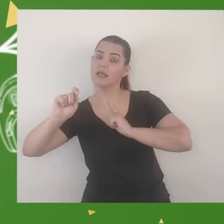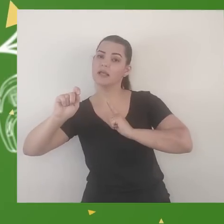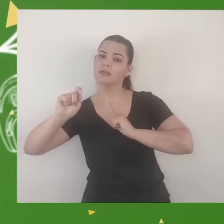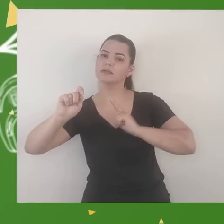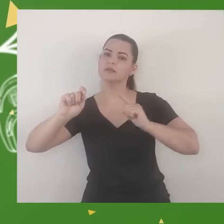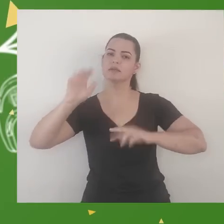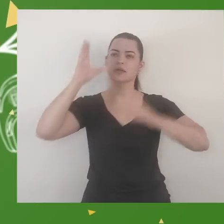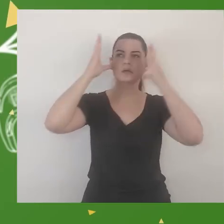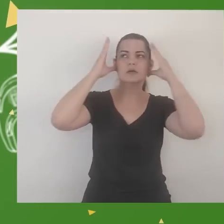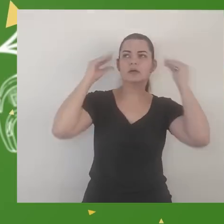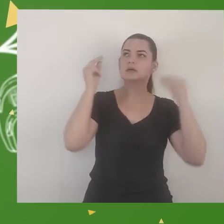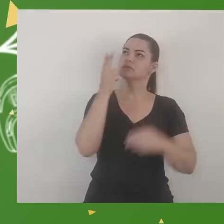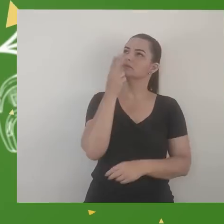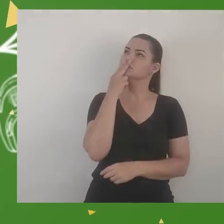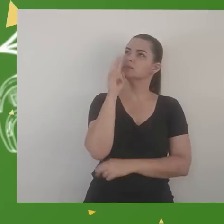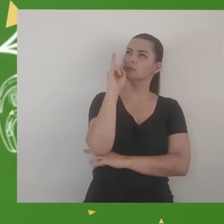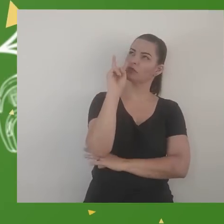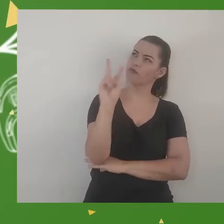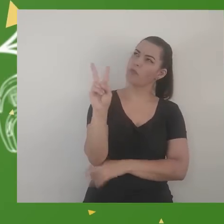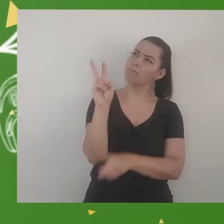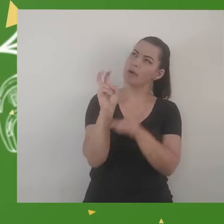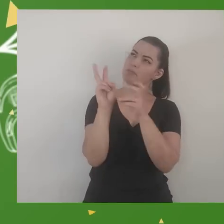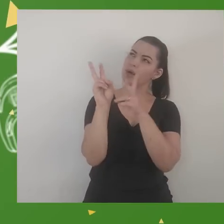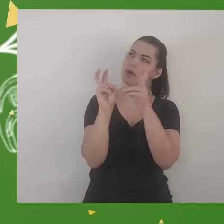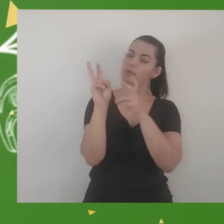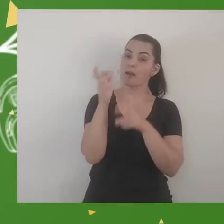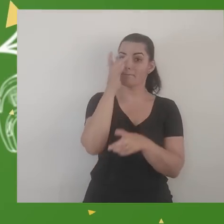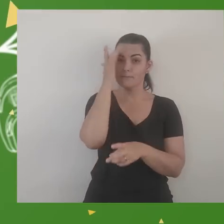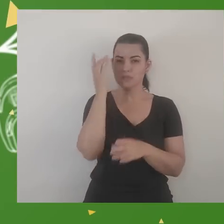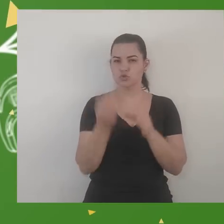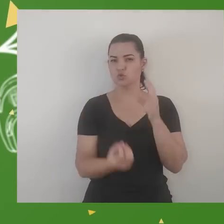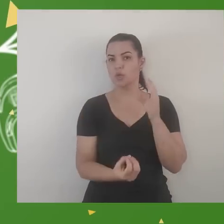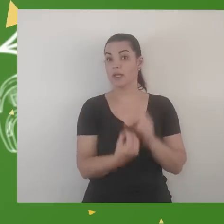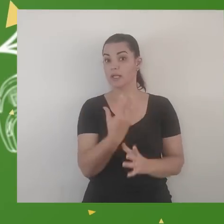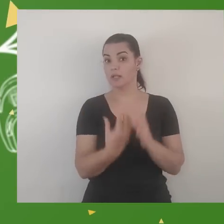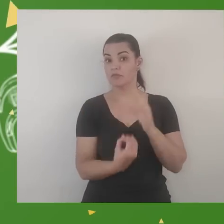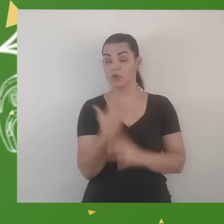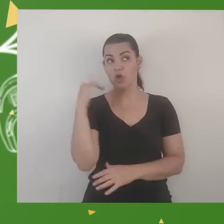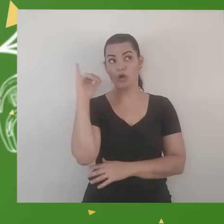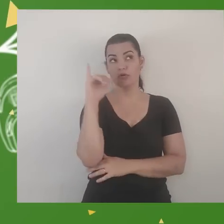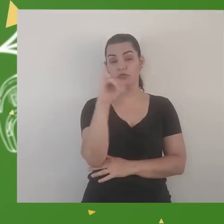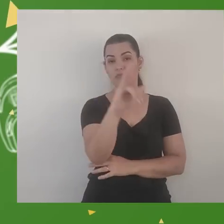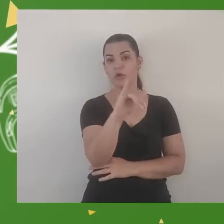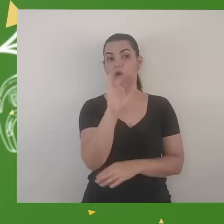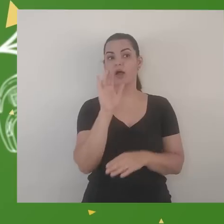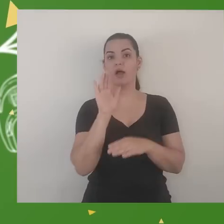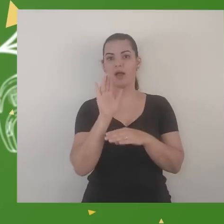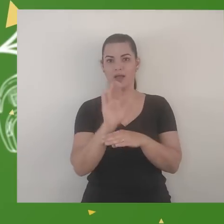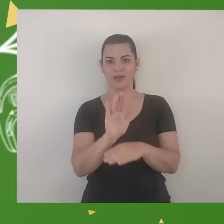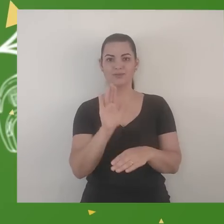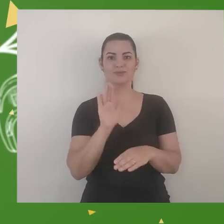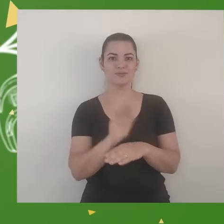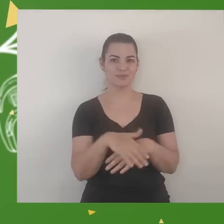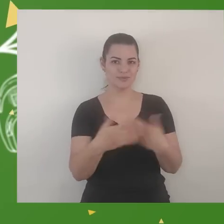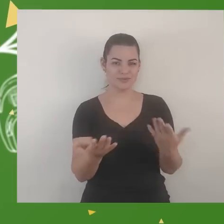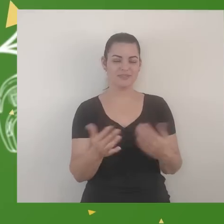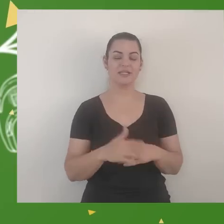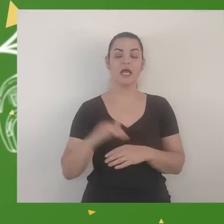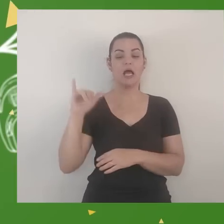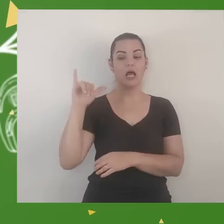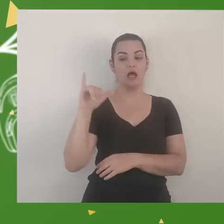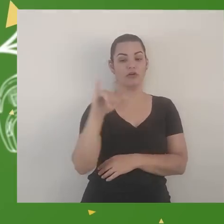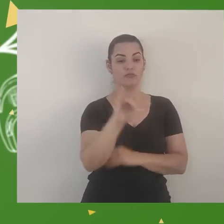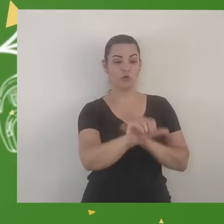foram observadas pelos inventores do passado, que ajudaram aí, que contribuíram para que o